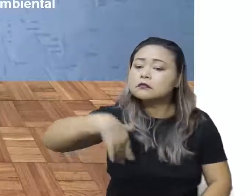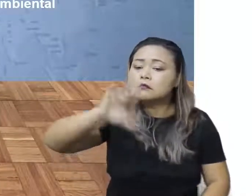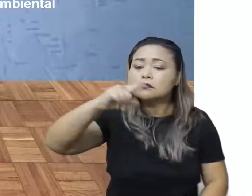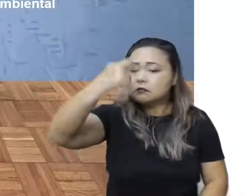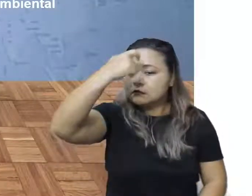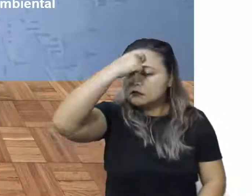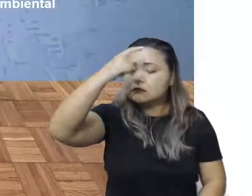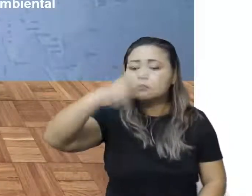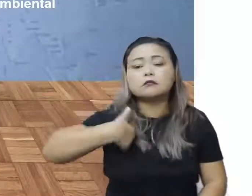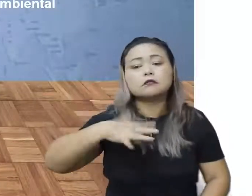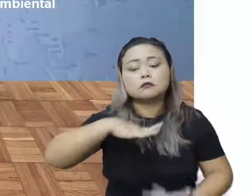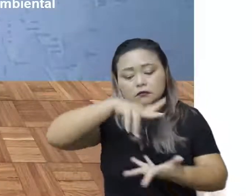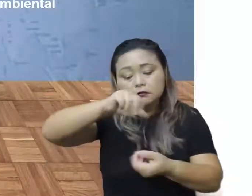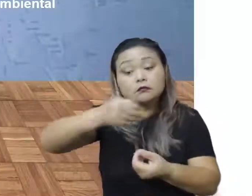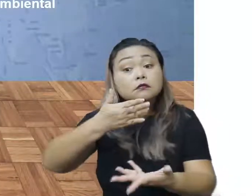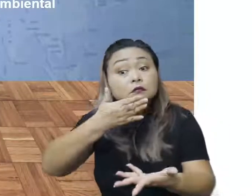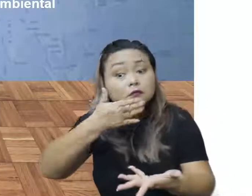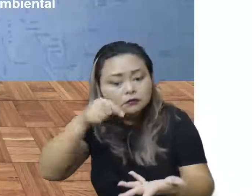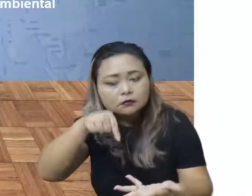de um mundo melhor.